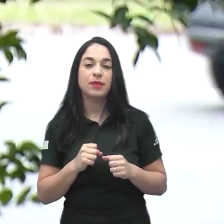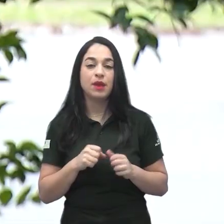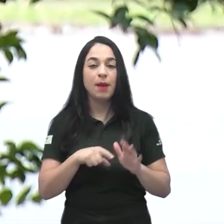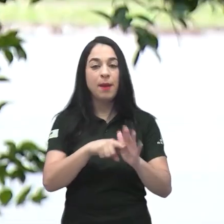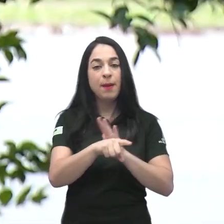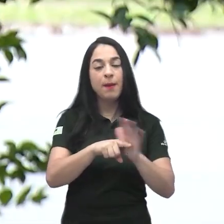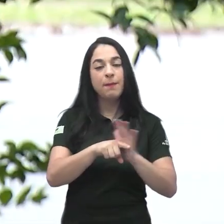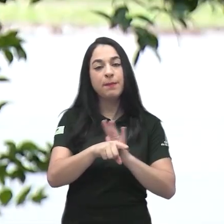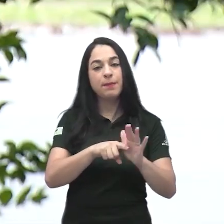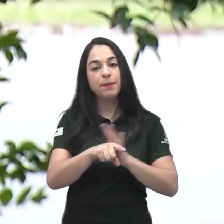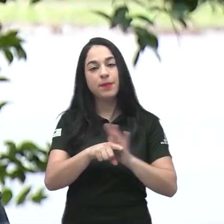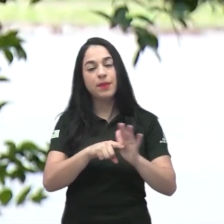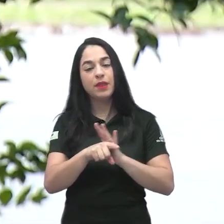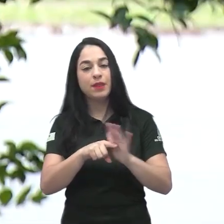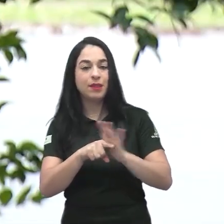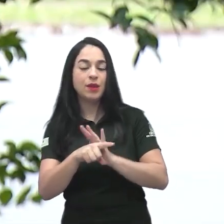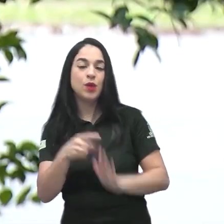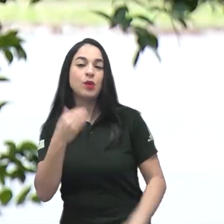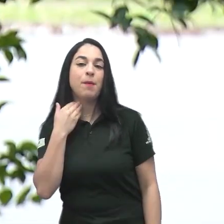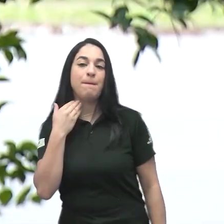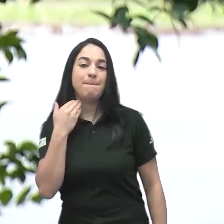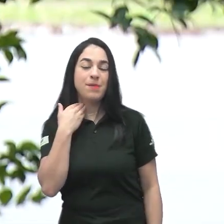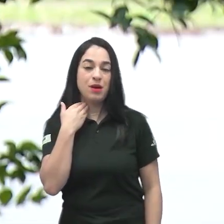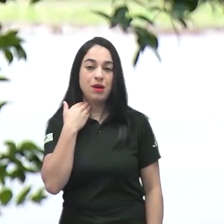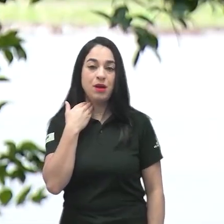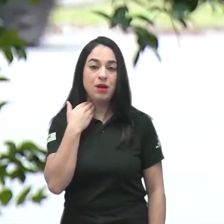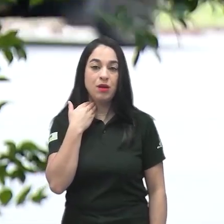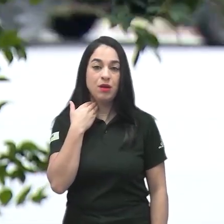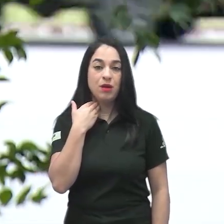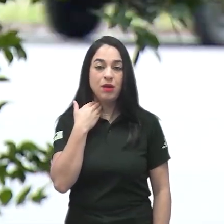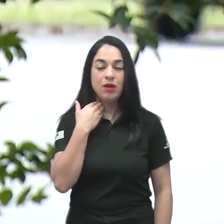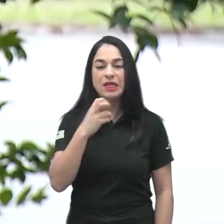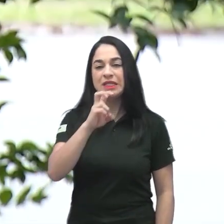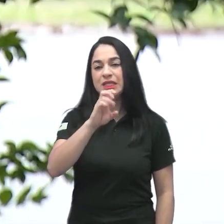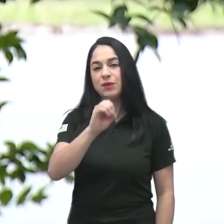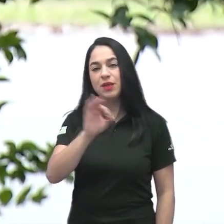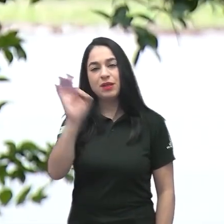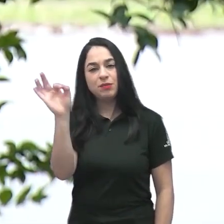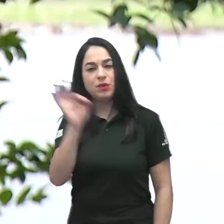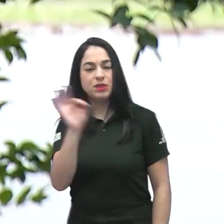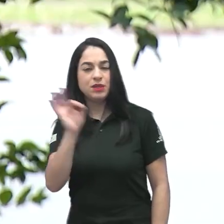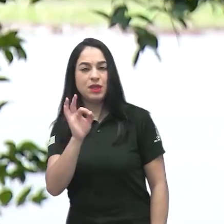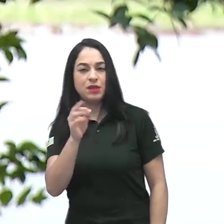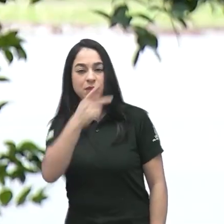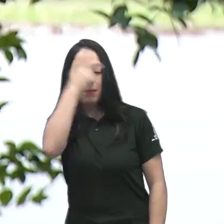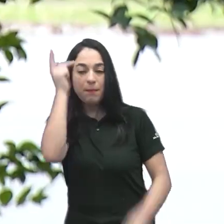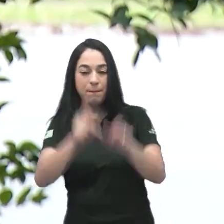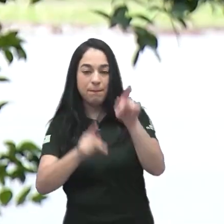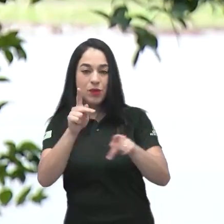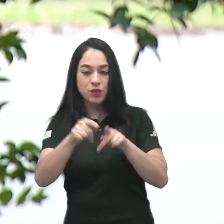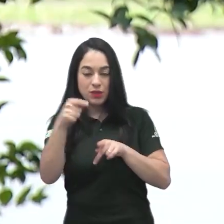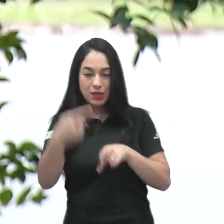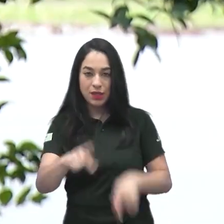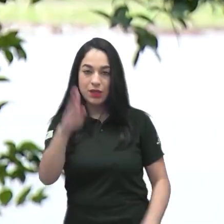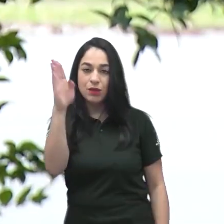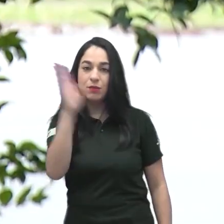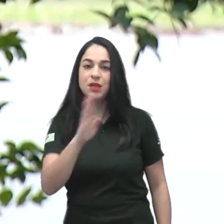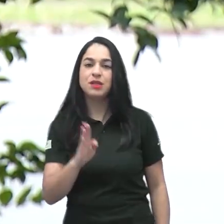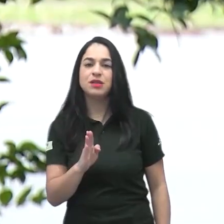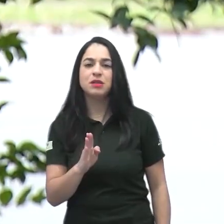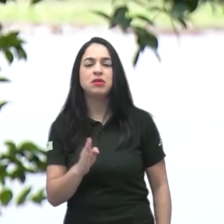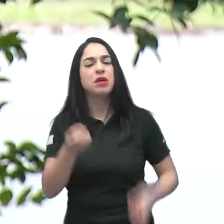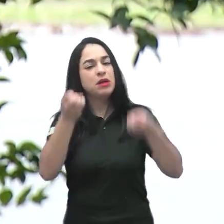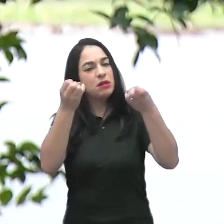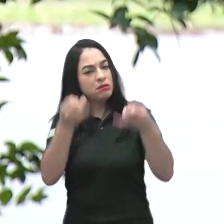desafios. Segundo dados da Federação Brasileira de Bancos, mais da metade dos brasileiros admite que entende pouco ou